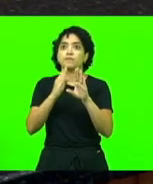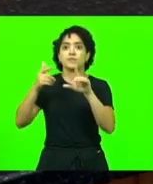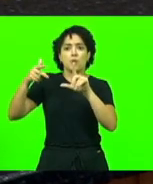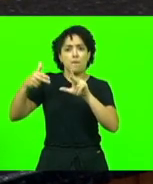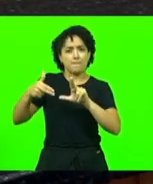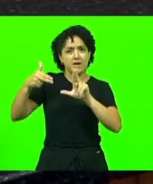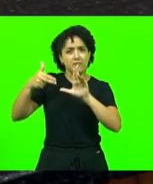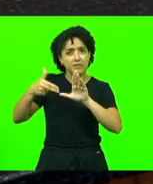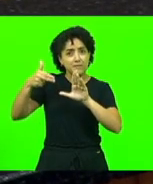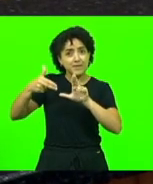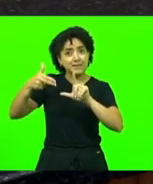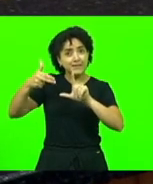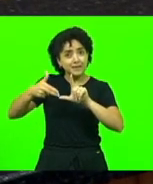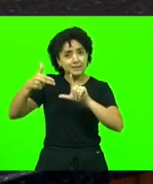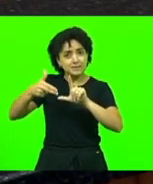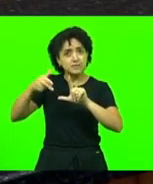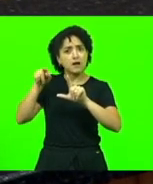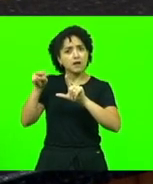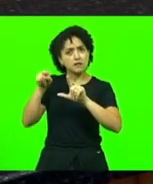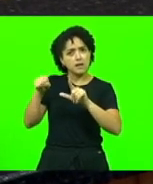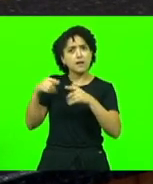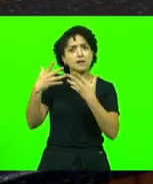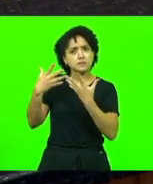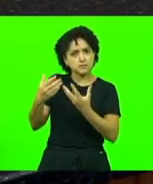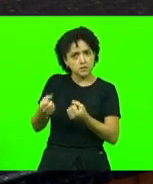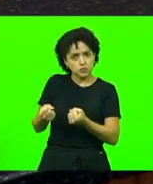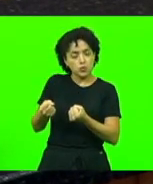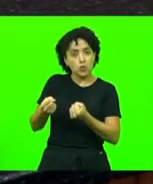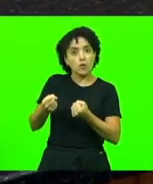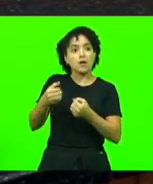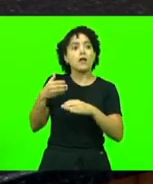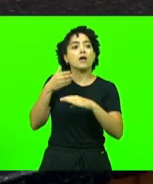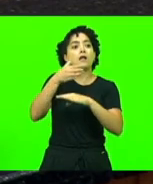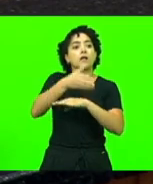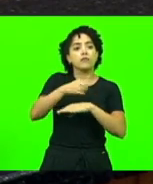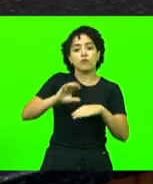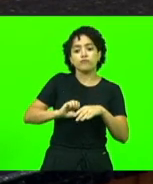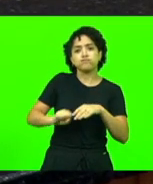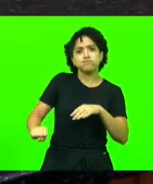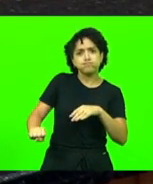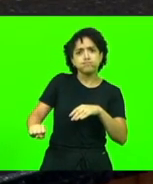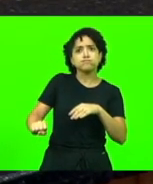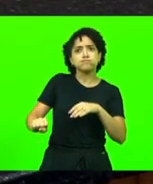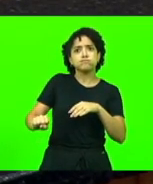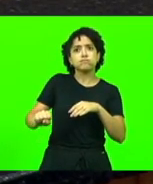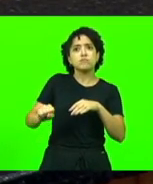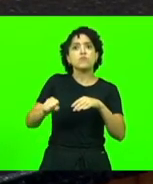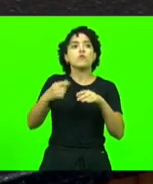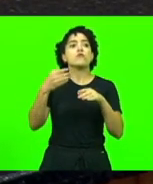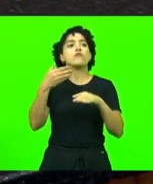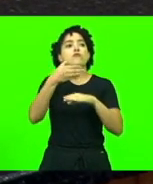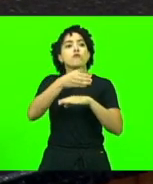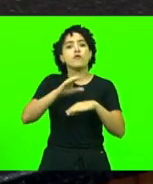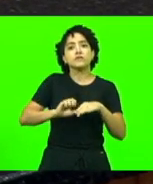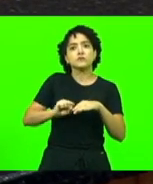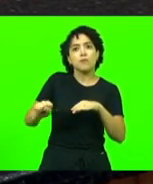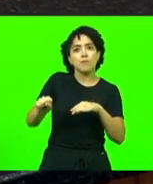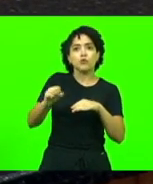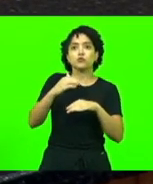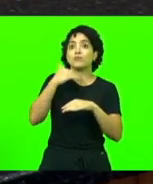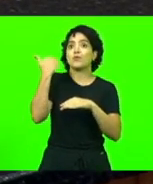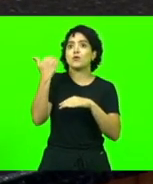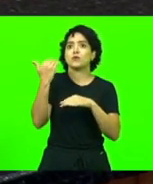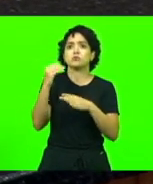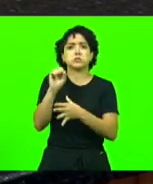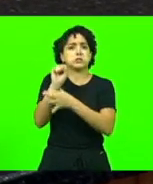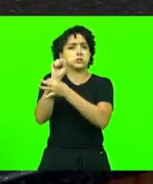feminista pró-aborto, que morreu após fazer um aborto legal na Argentina. Então, é mentira que esse aborto é seguro, nem